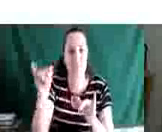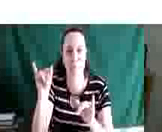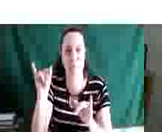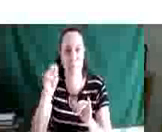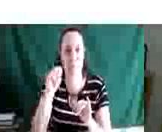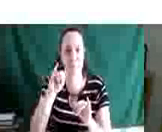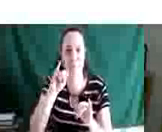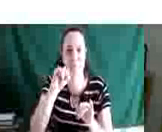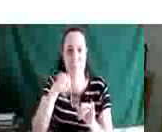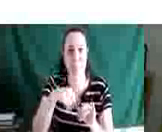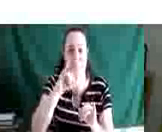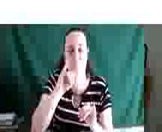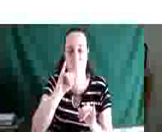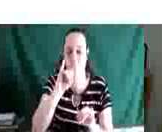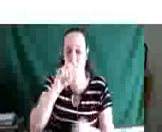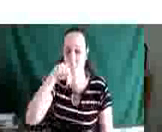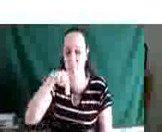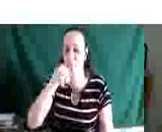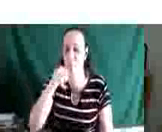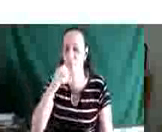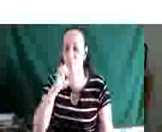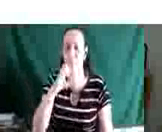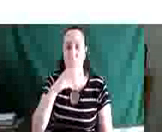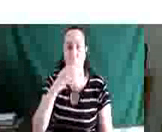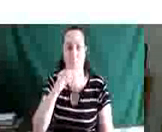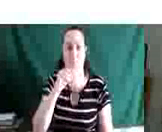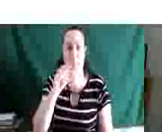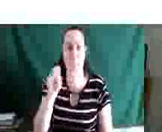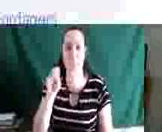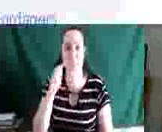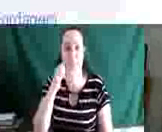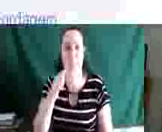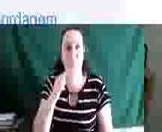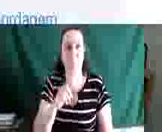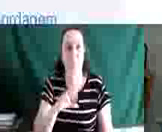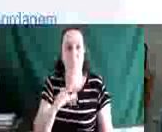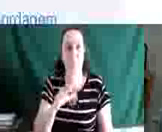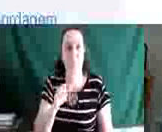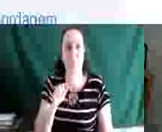anteriores, nós estávamos vendo que tinha aqueles 9 passos